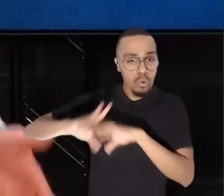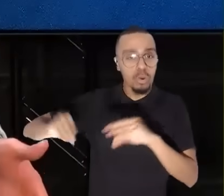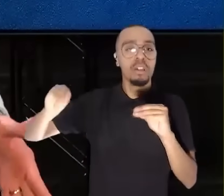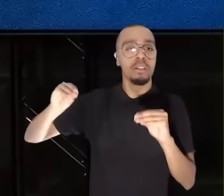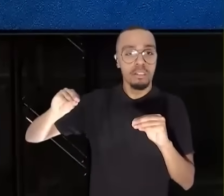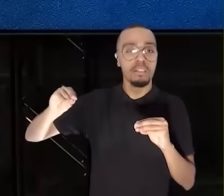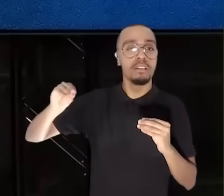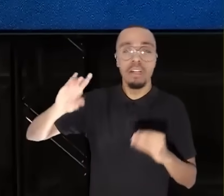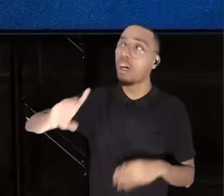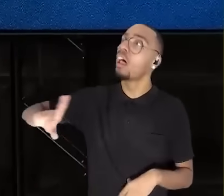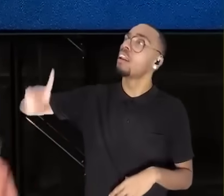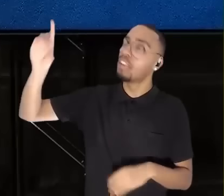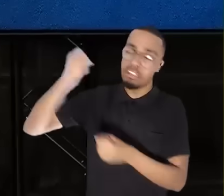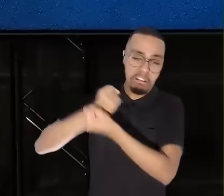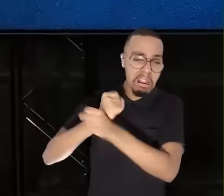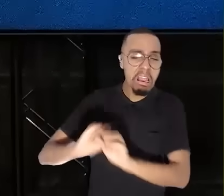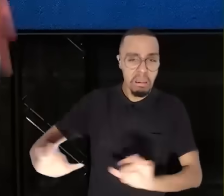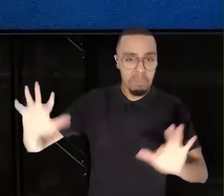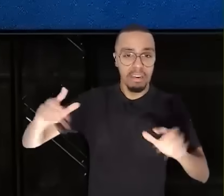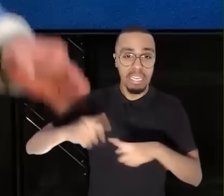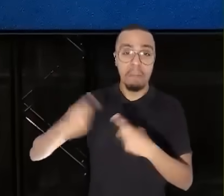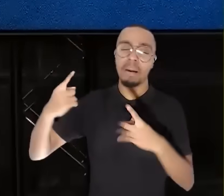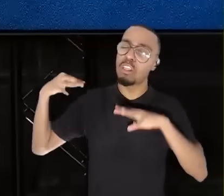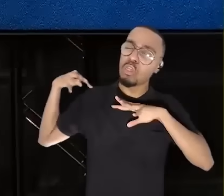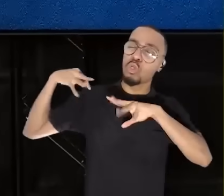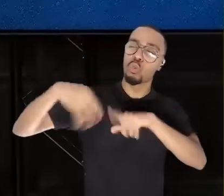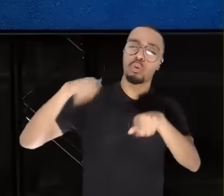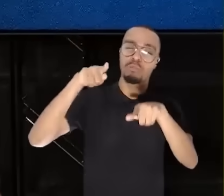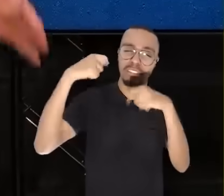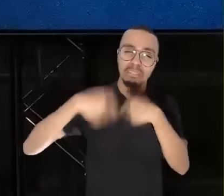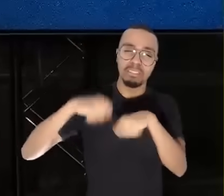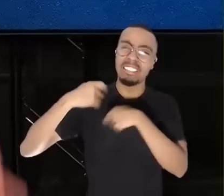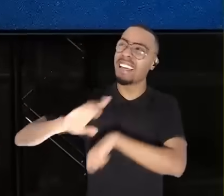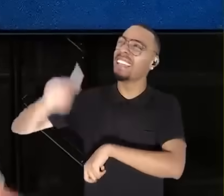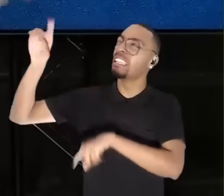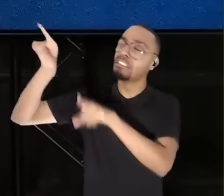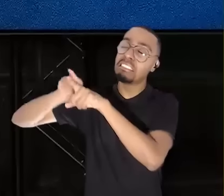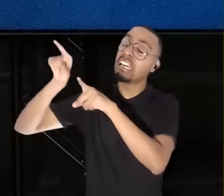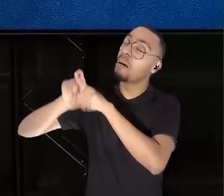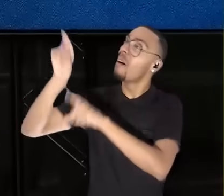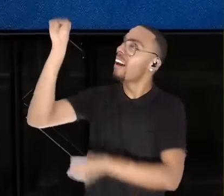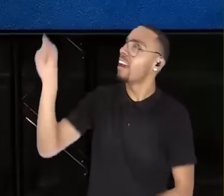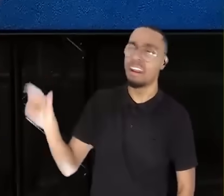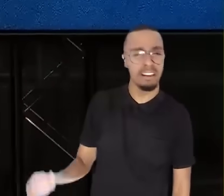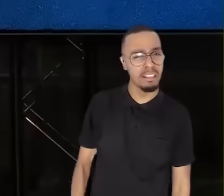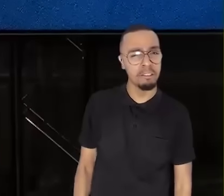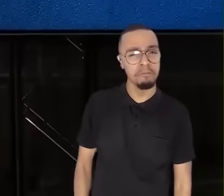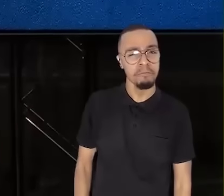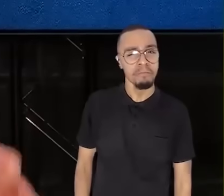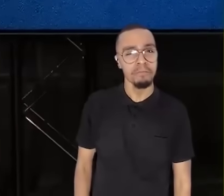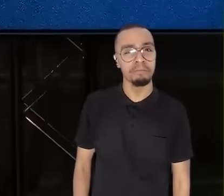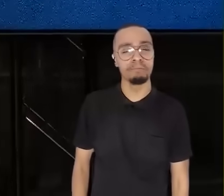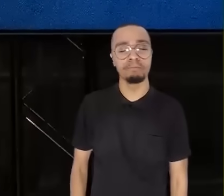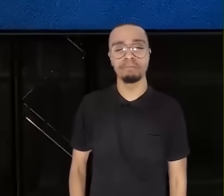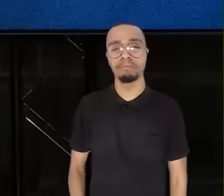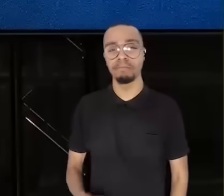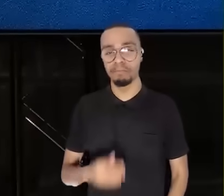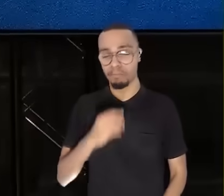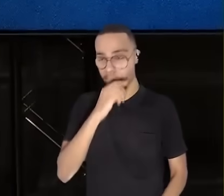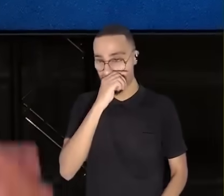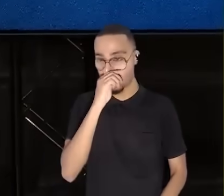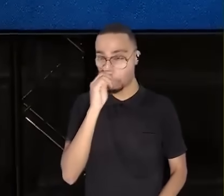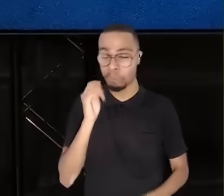libertação, apesar de libertar. Eu serei tudo o que você precisa em todos os momentos da sua